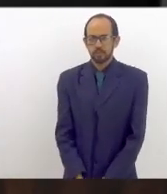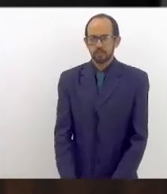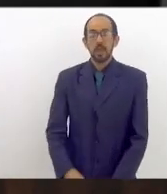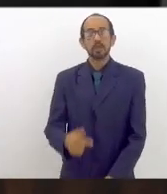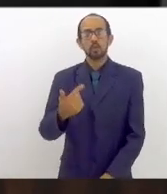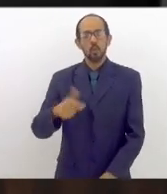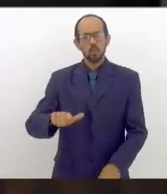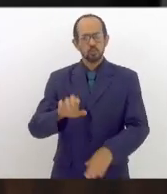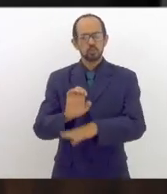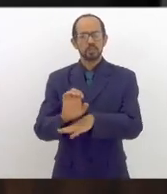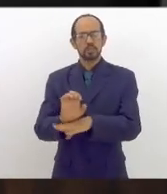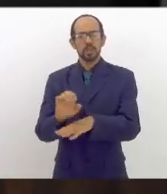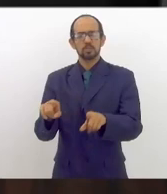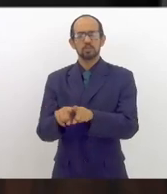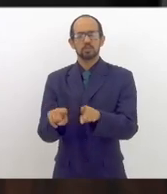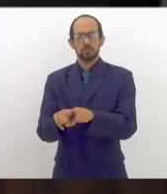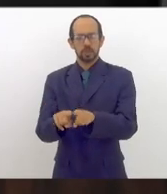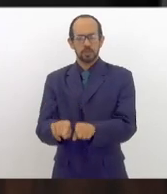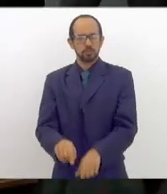Machado